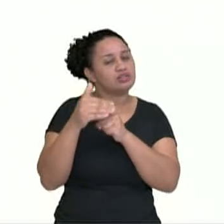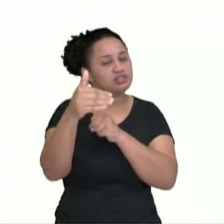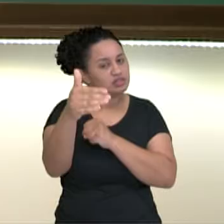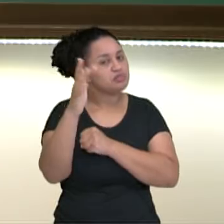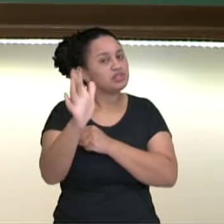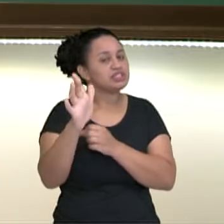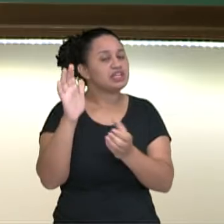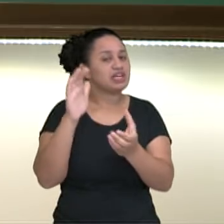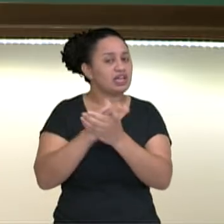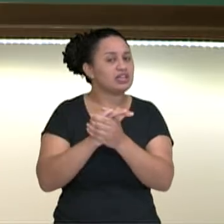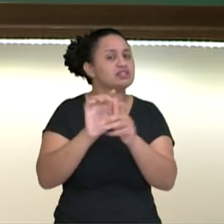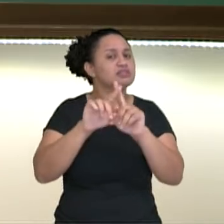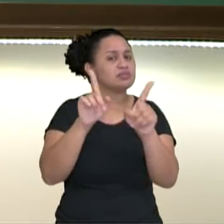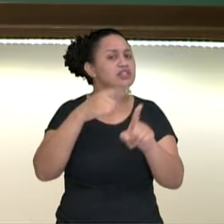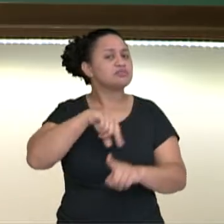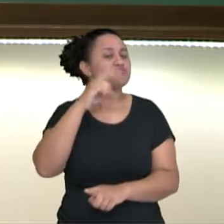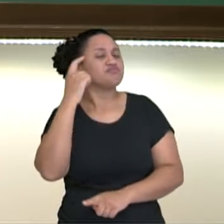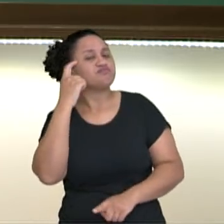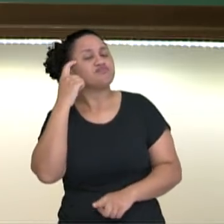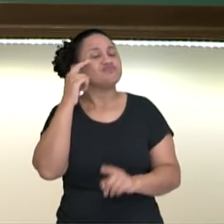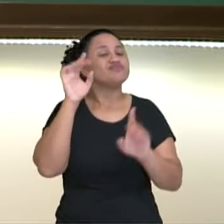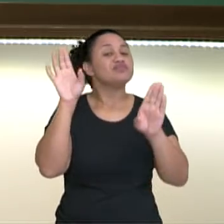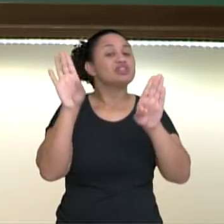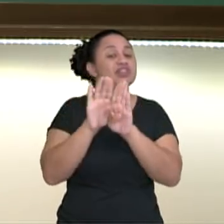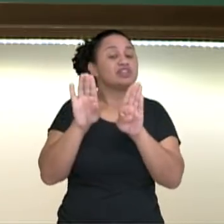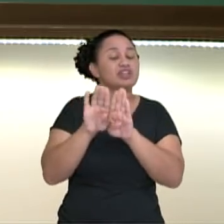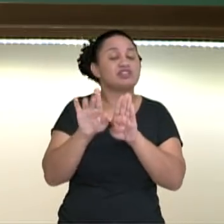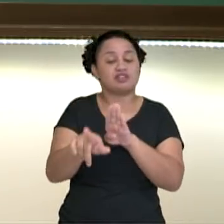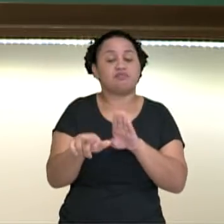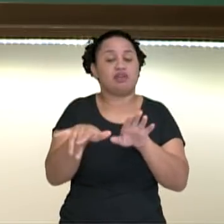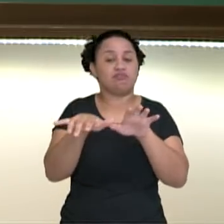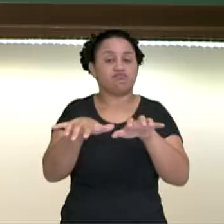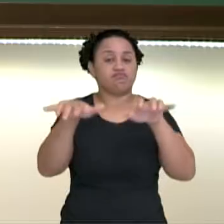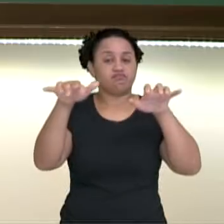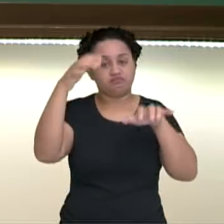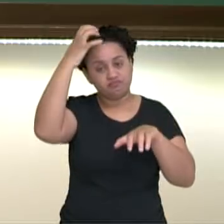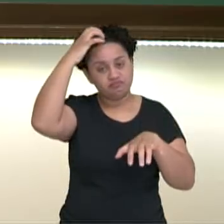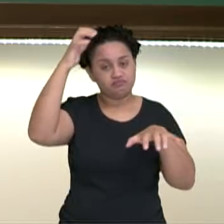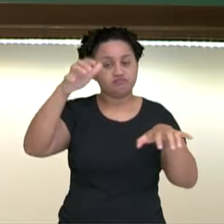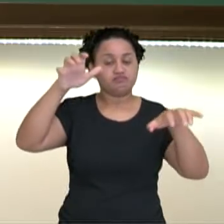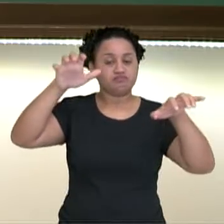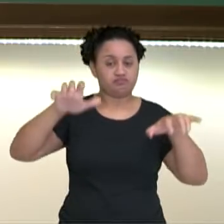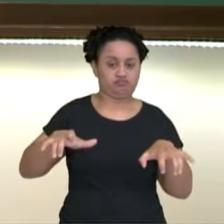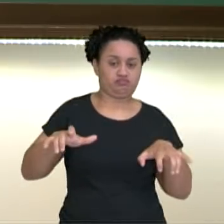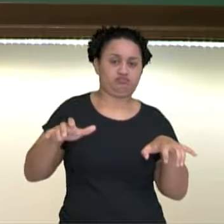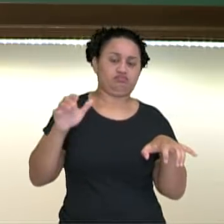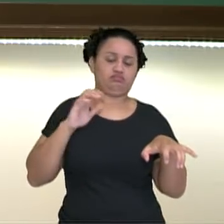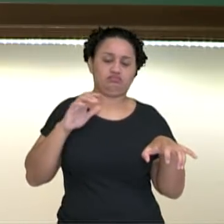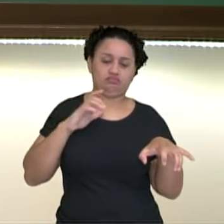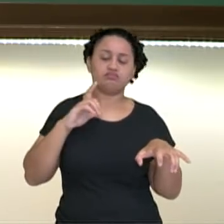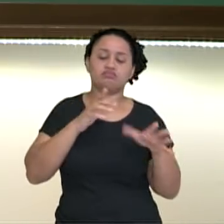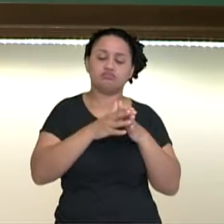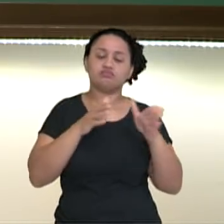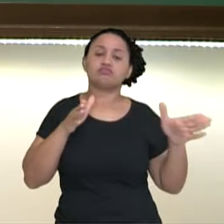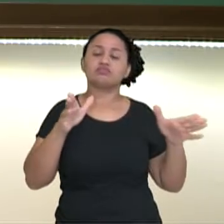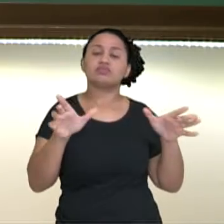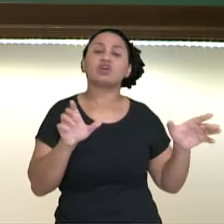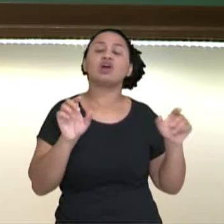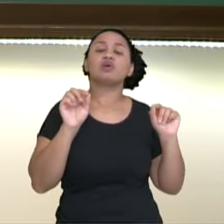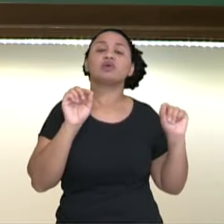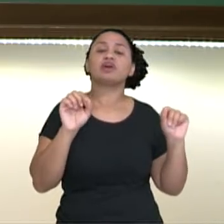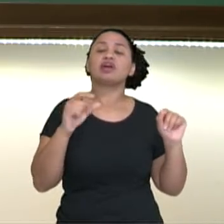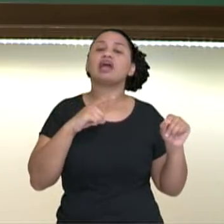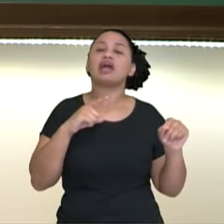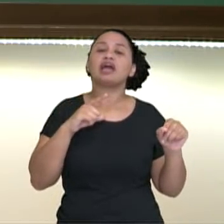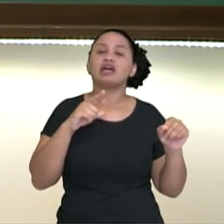Mas é pra gente pensar como também, dentro da monarquia, dentro da nobreza, durante esse período, a ideia